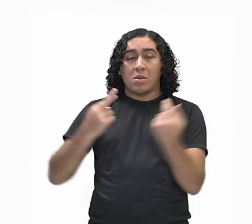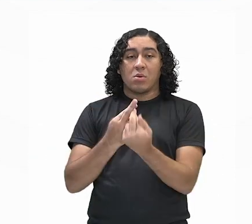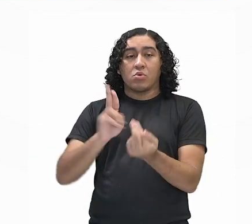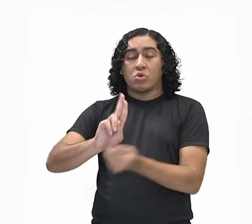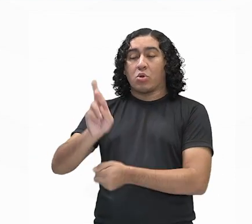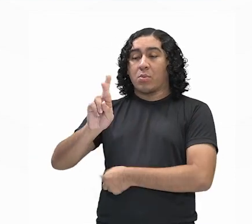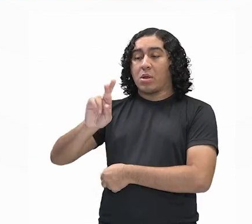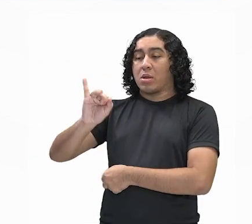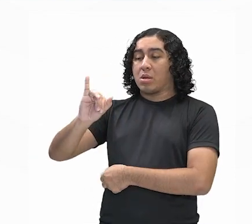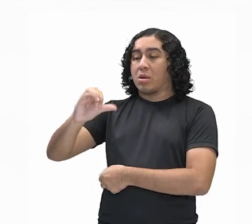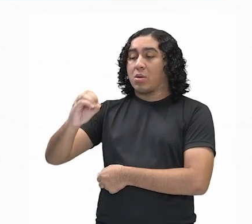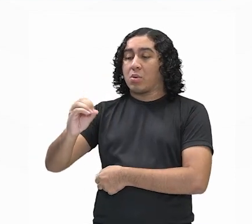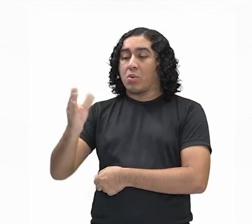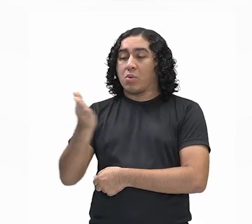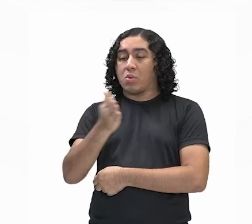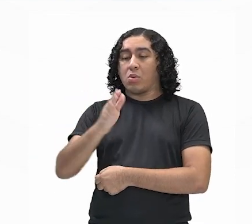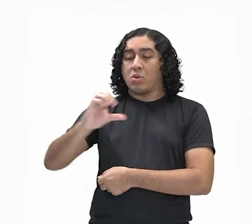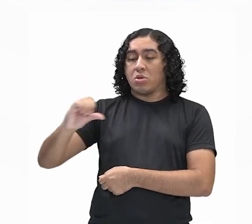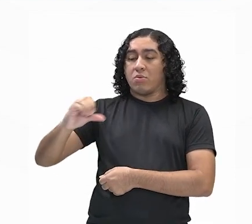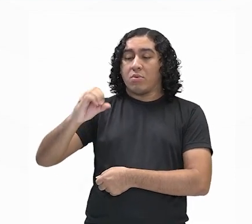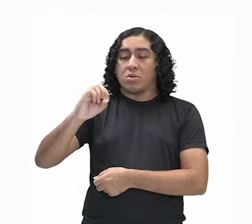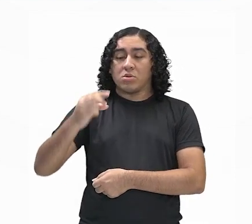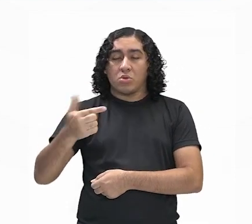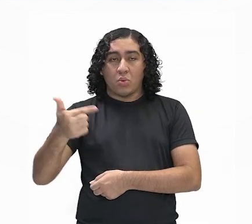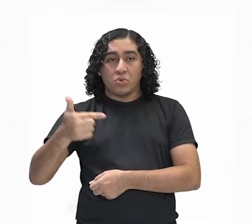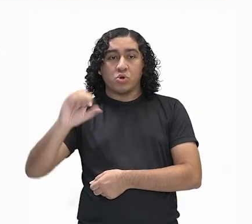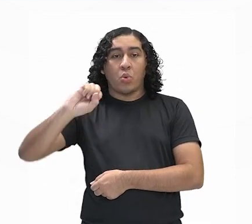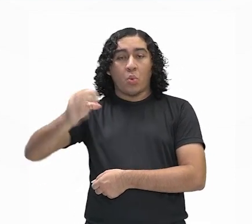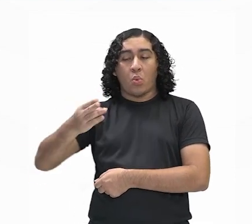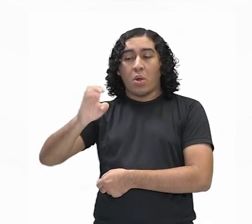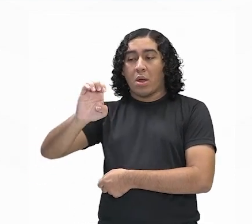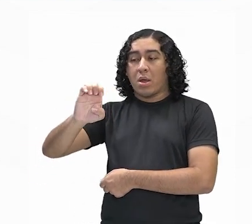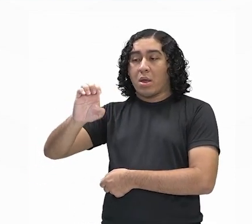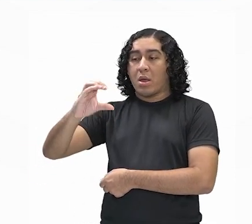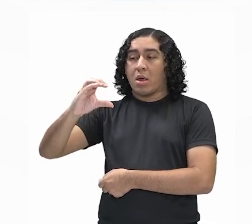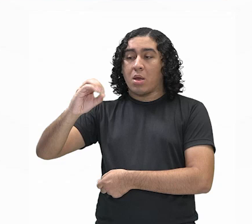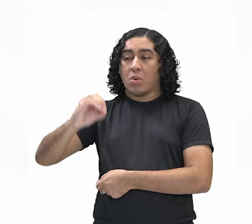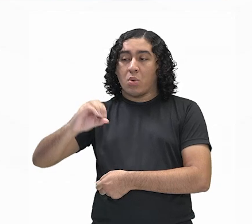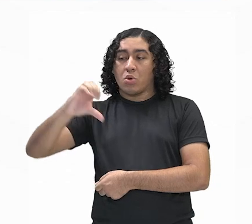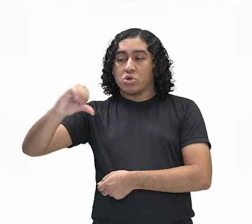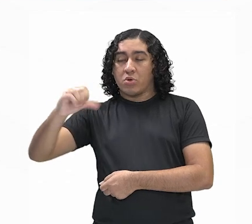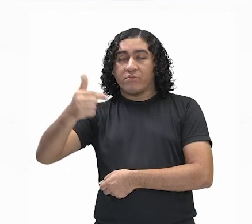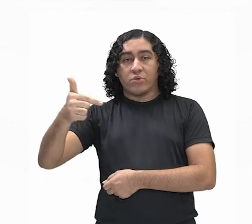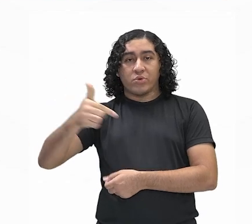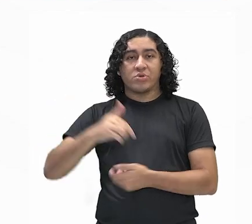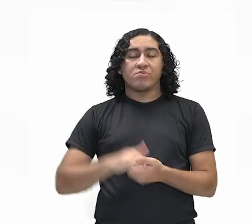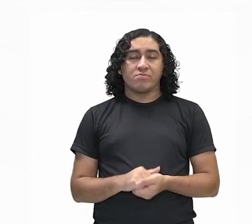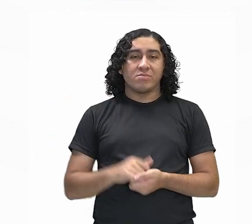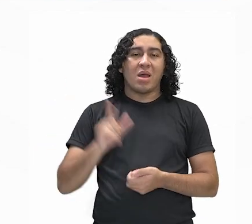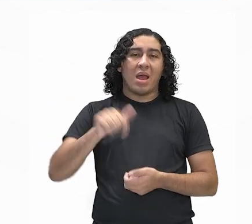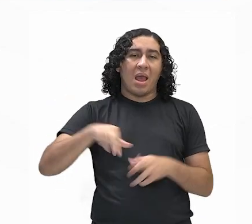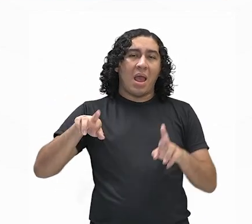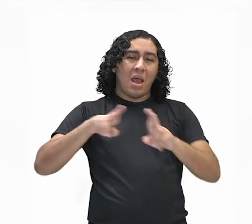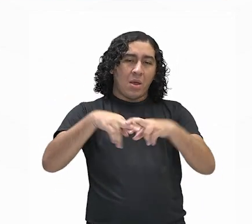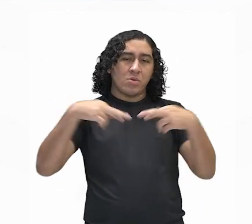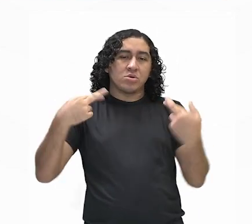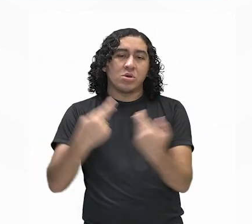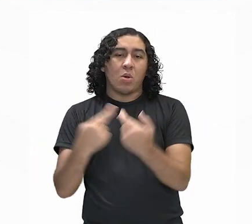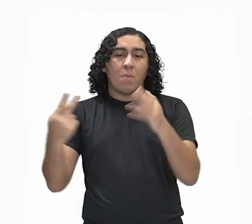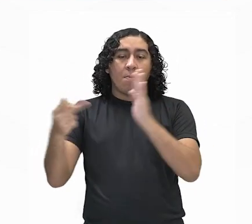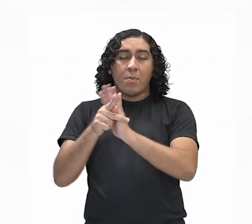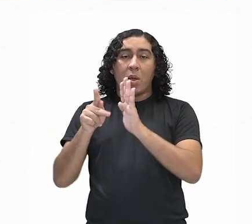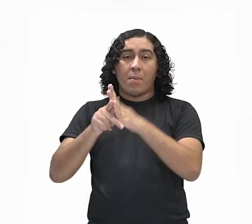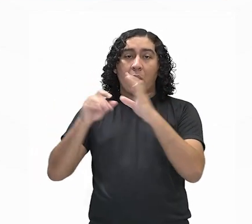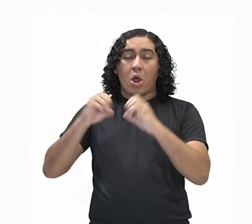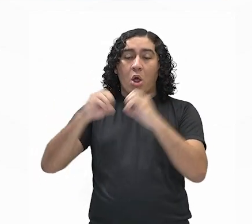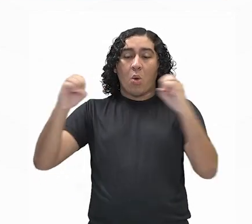Rio 92, conhecida também como Conferência das Nações Unidas sobre o Meio Ambiente e